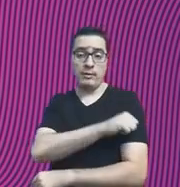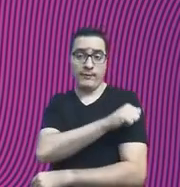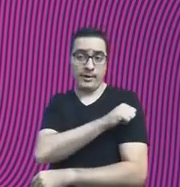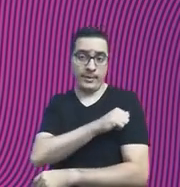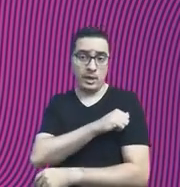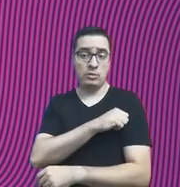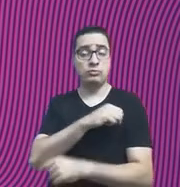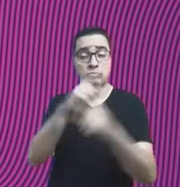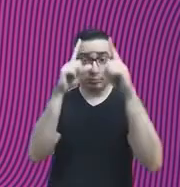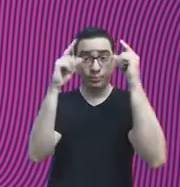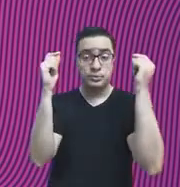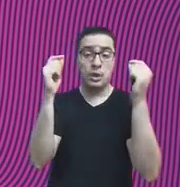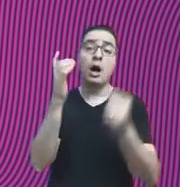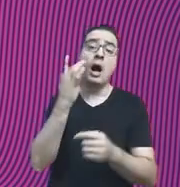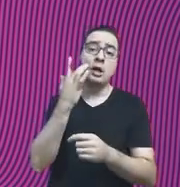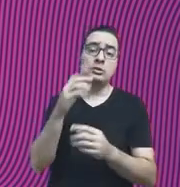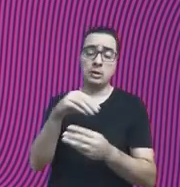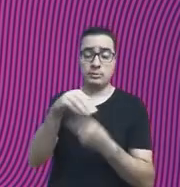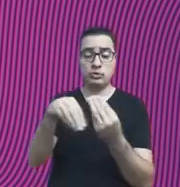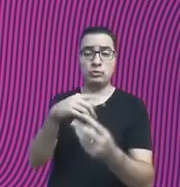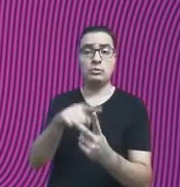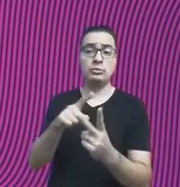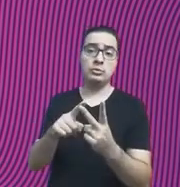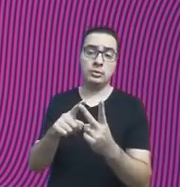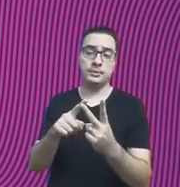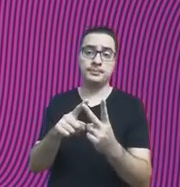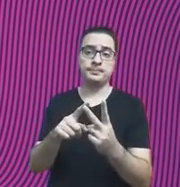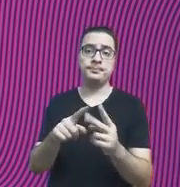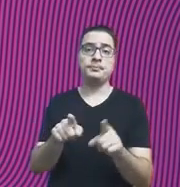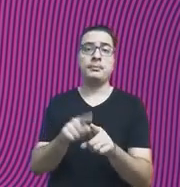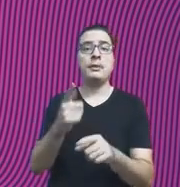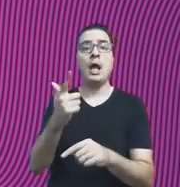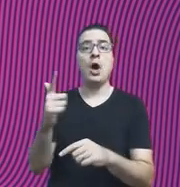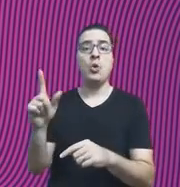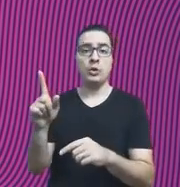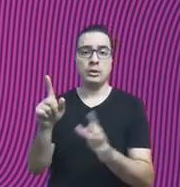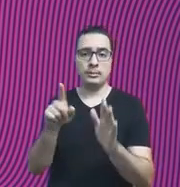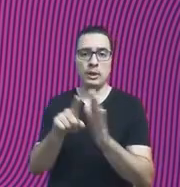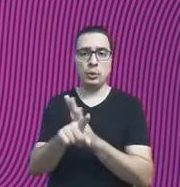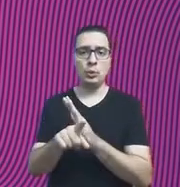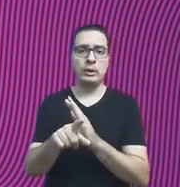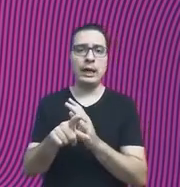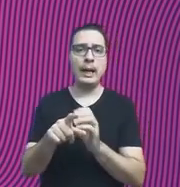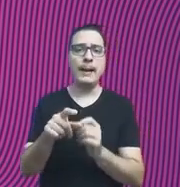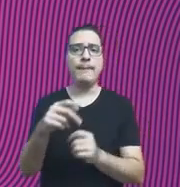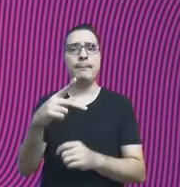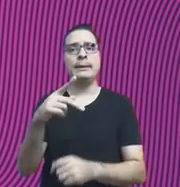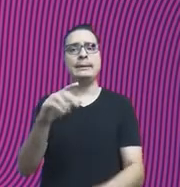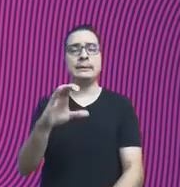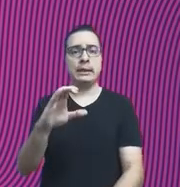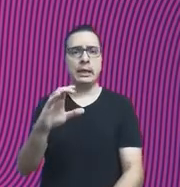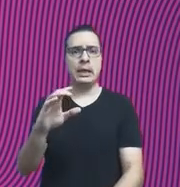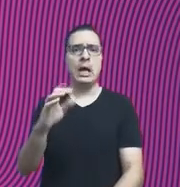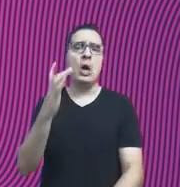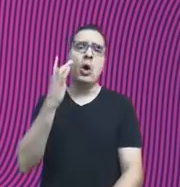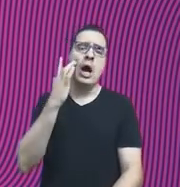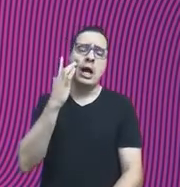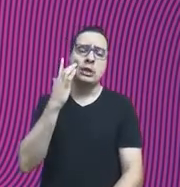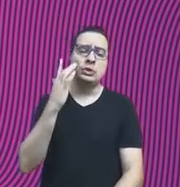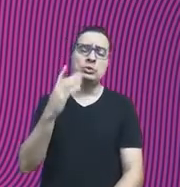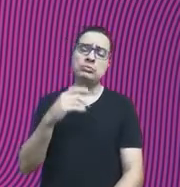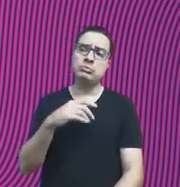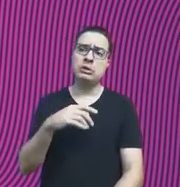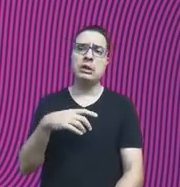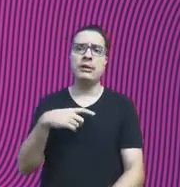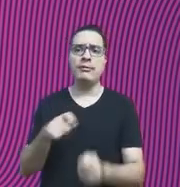que é uma mistura dos dois. E na outra questão, PC, olha só, eu acho que faz e